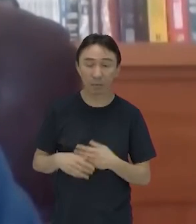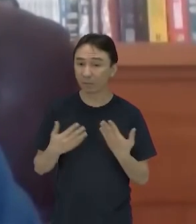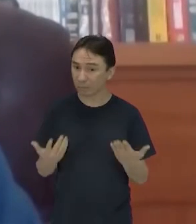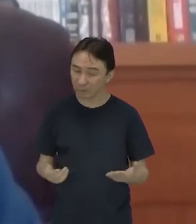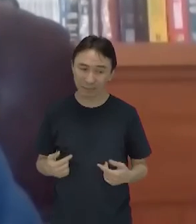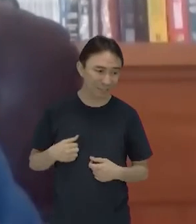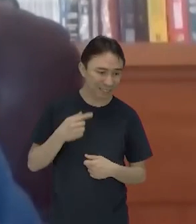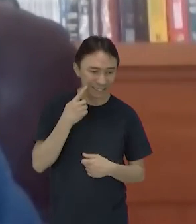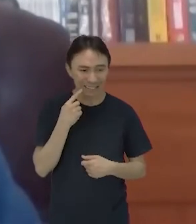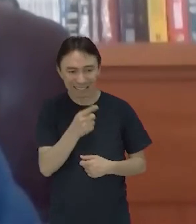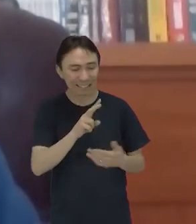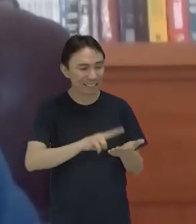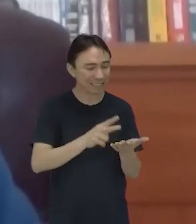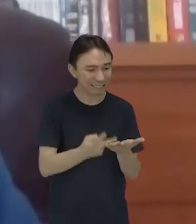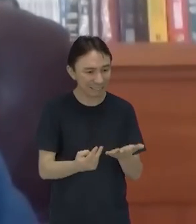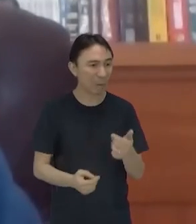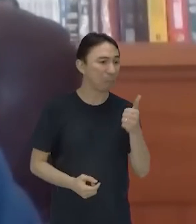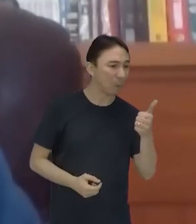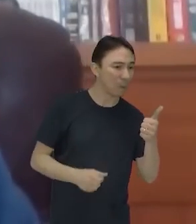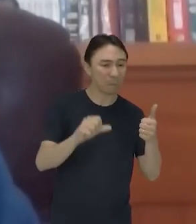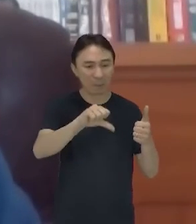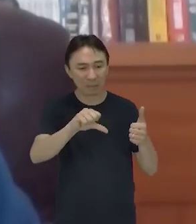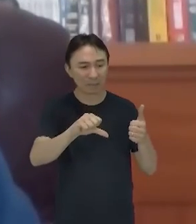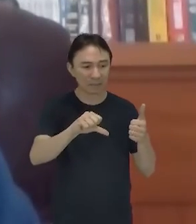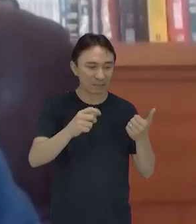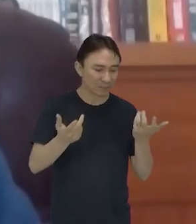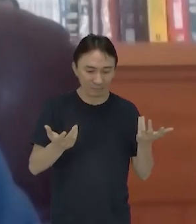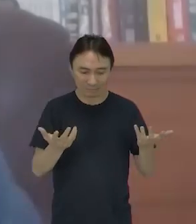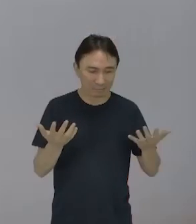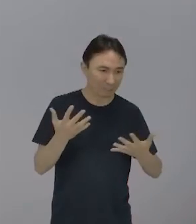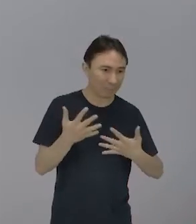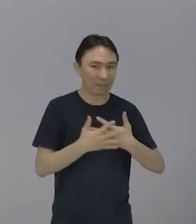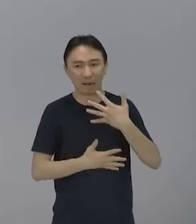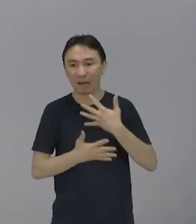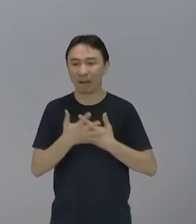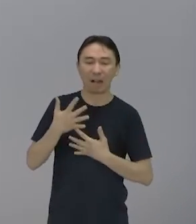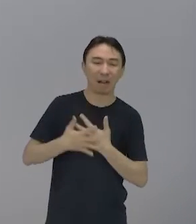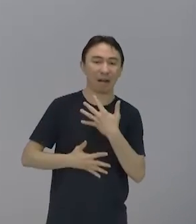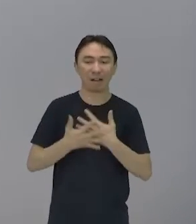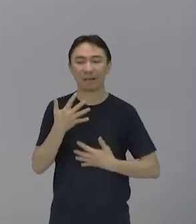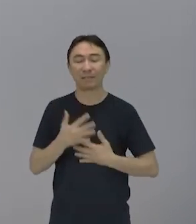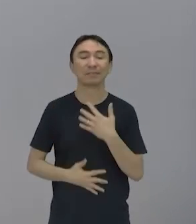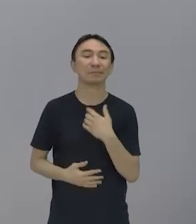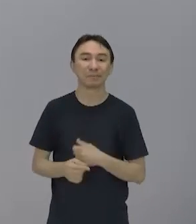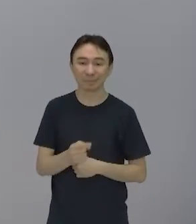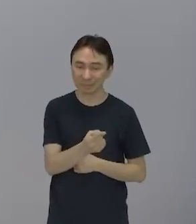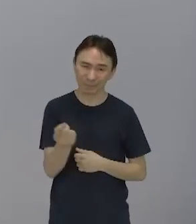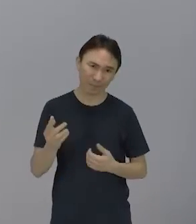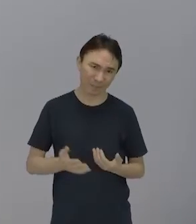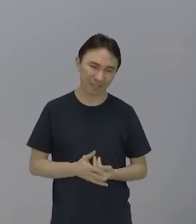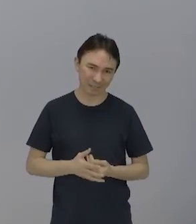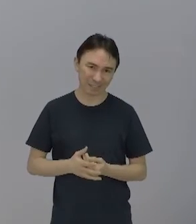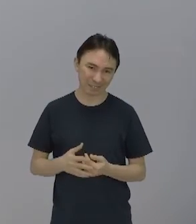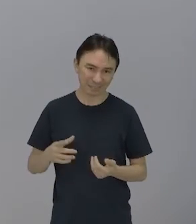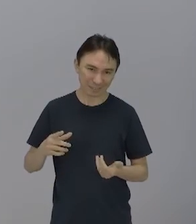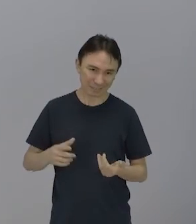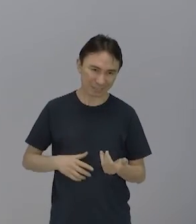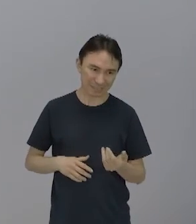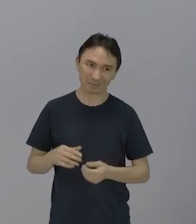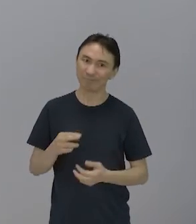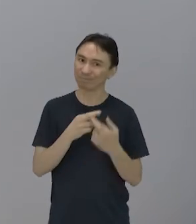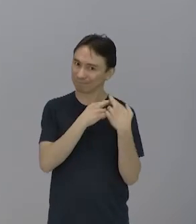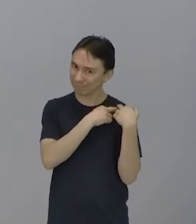ou de uma má tradução. E é muito legal essa responsabilidade, né, que vocês tradutores têm. Eu lembro